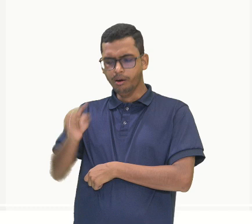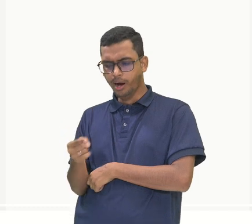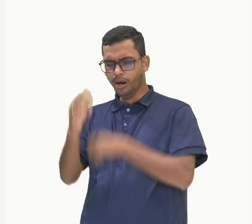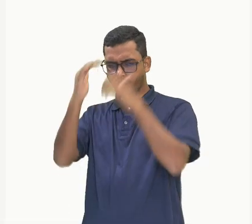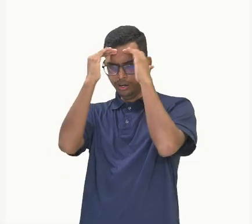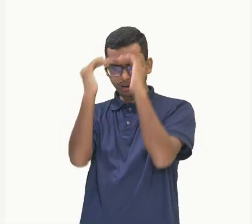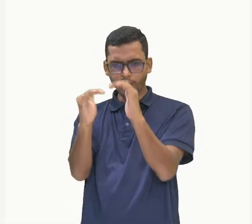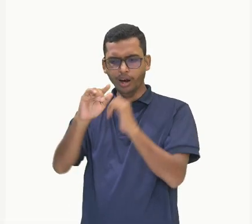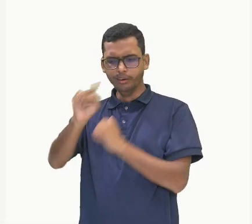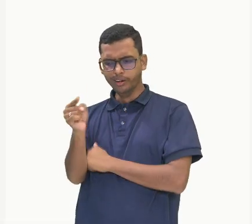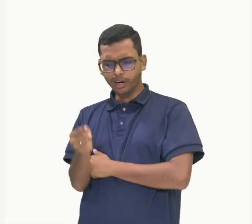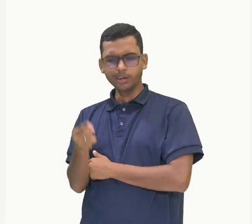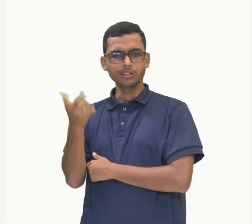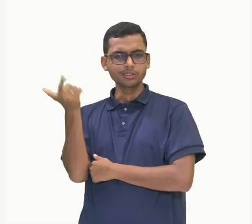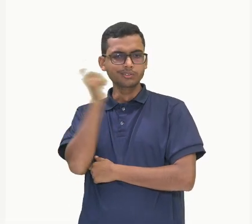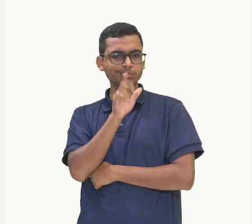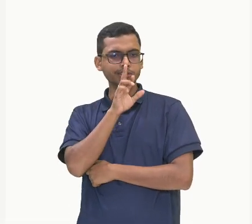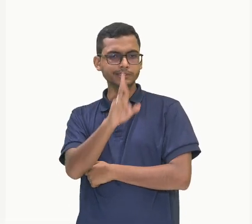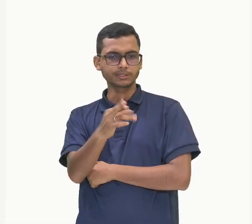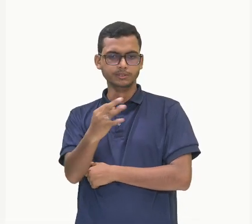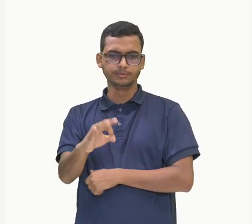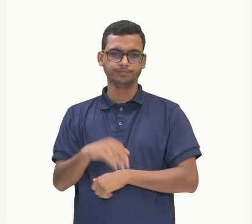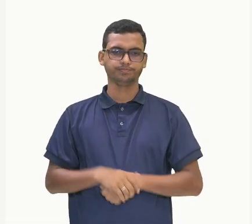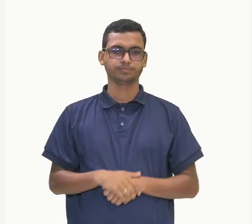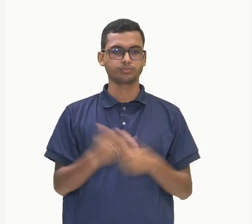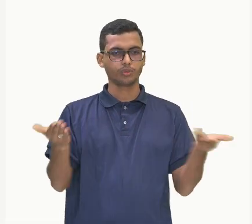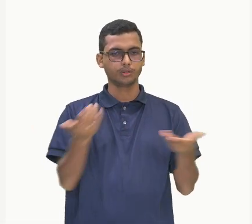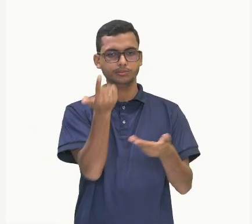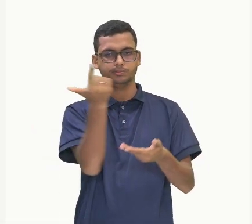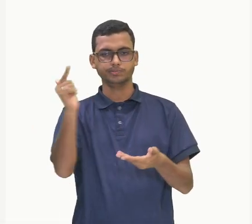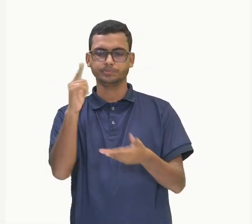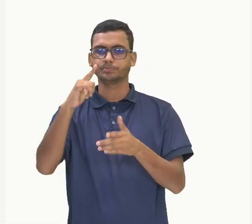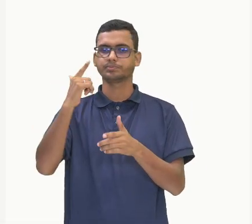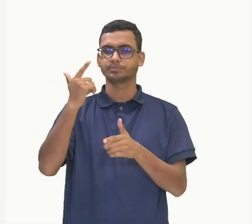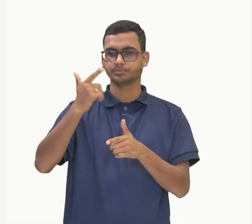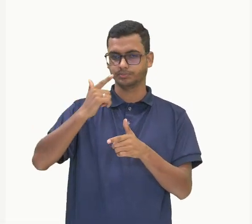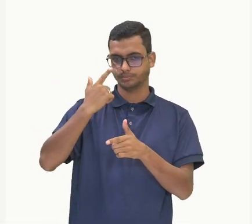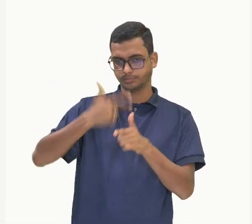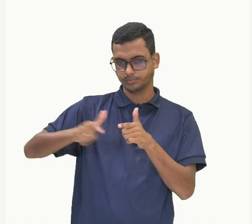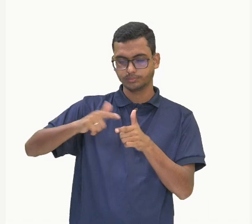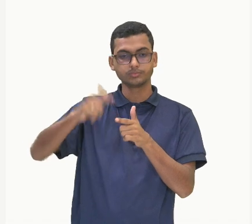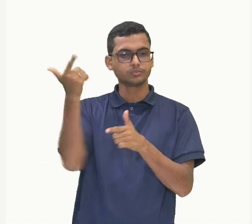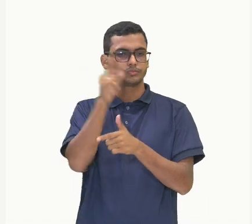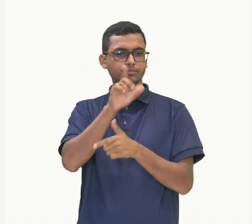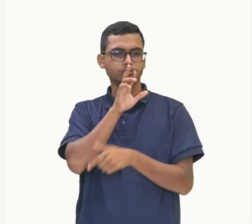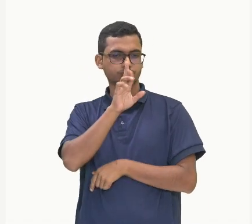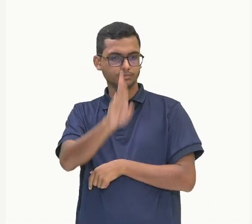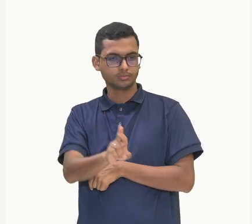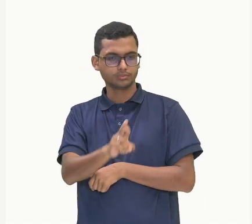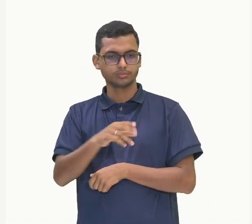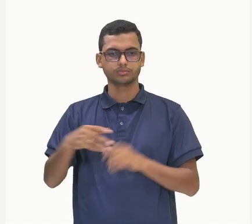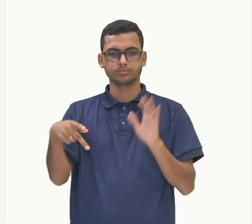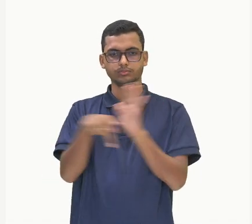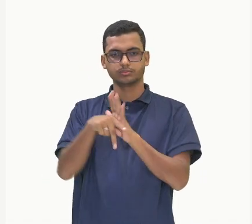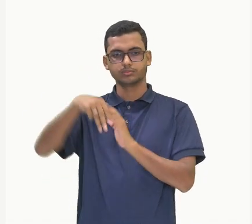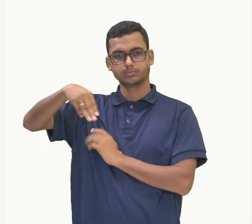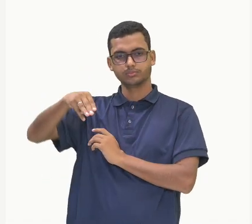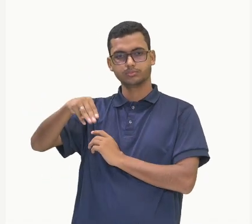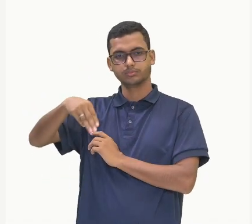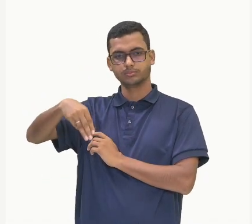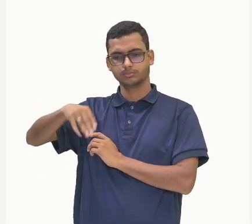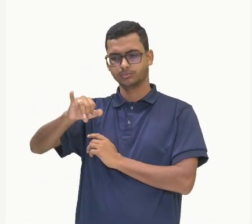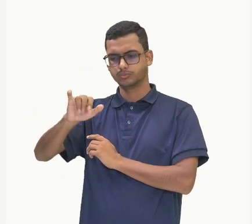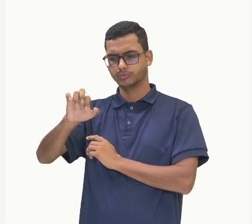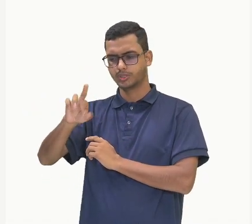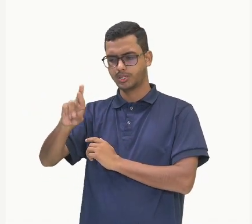a um problema. O problema diz assim: Mirella foi até a lanchonete Sabor Natural e